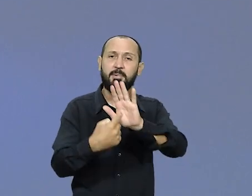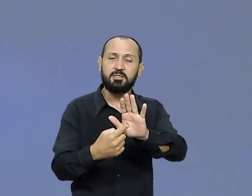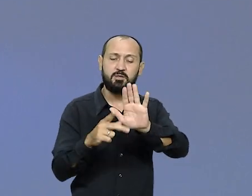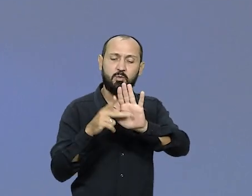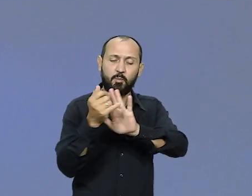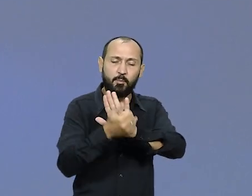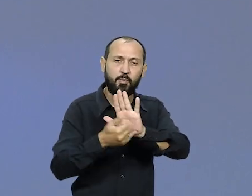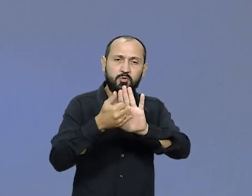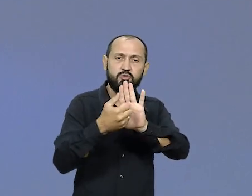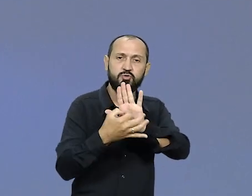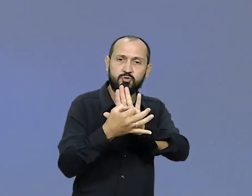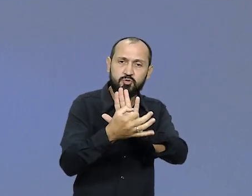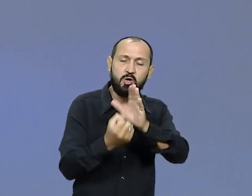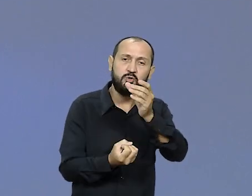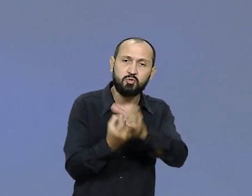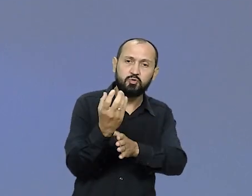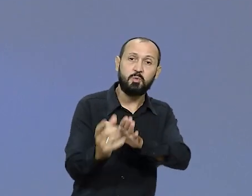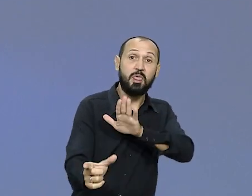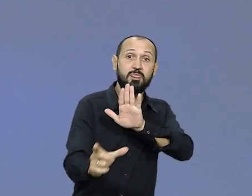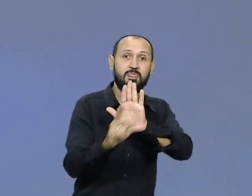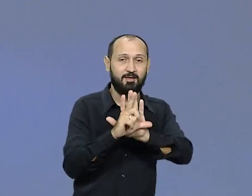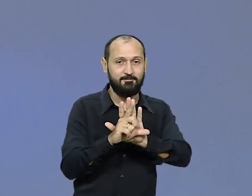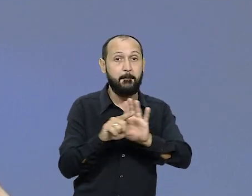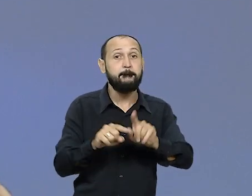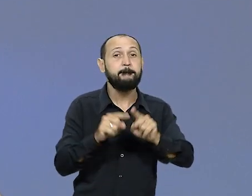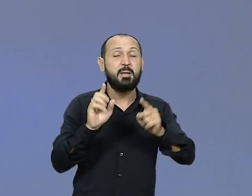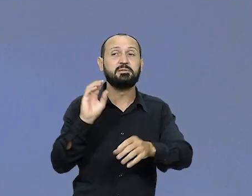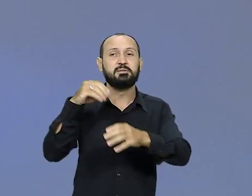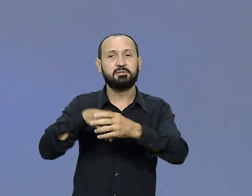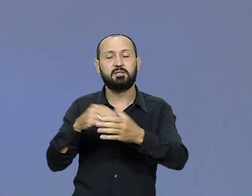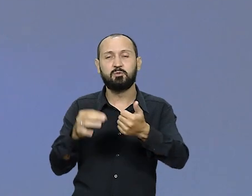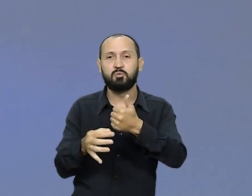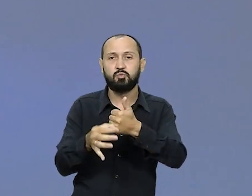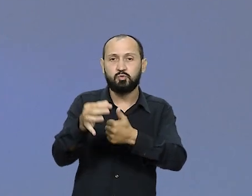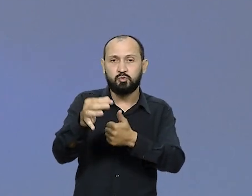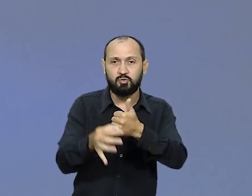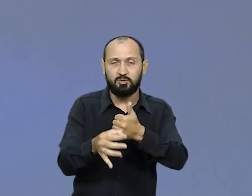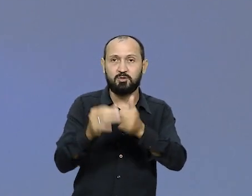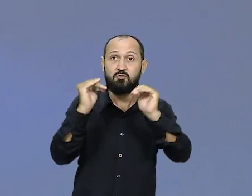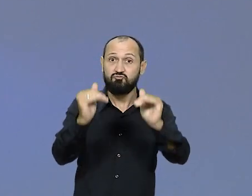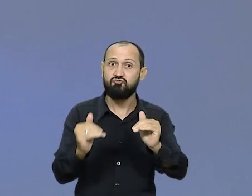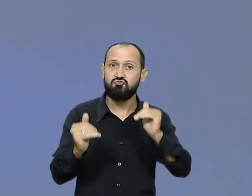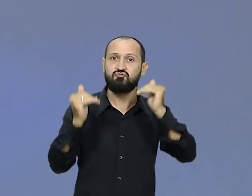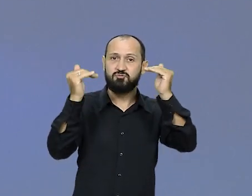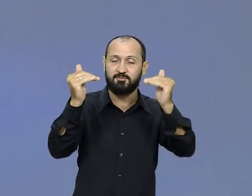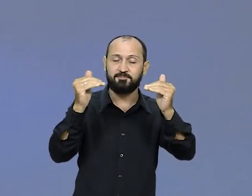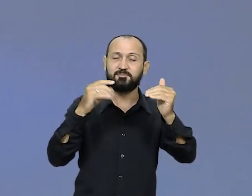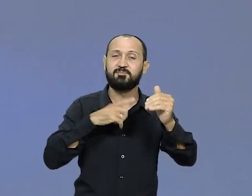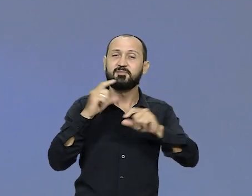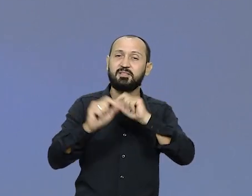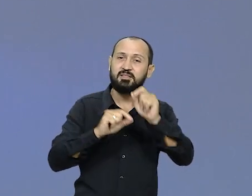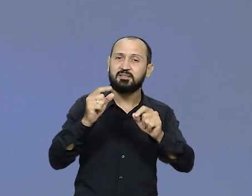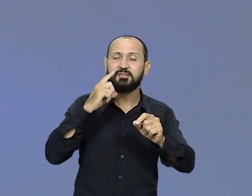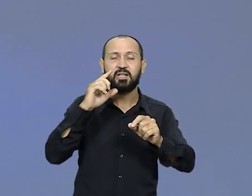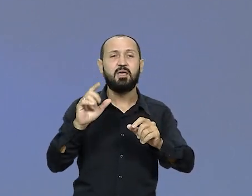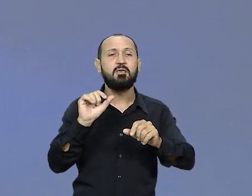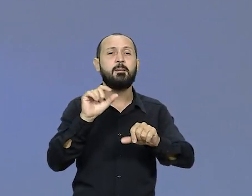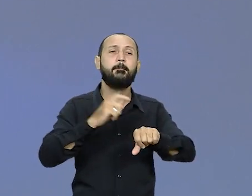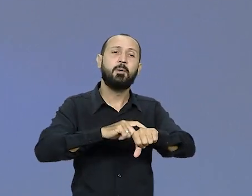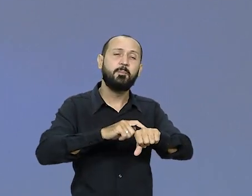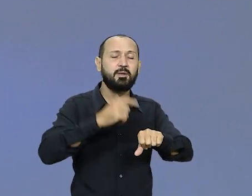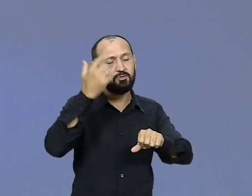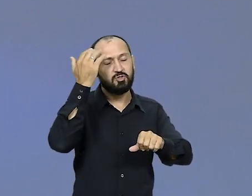da apresentação de projetos e da publicação de leis, mas também nos tribunais, principalmente nos tribunais superiores, que têm